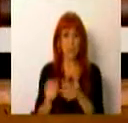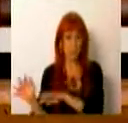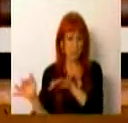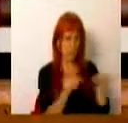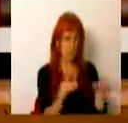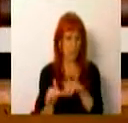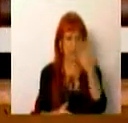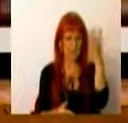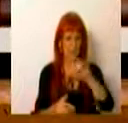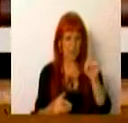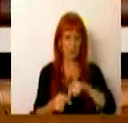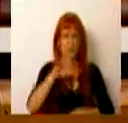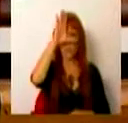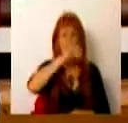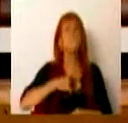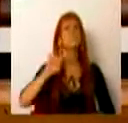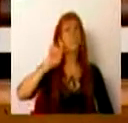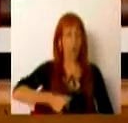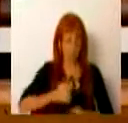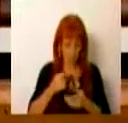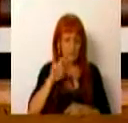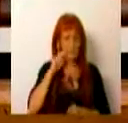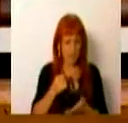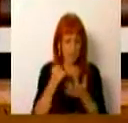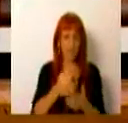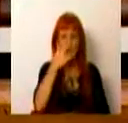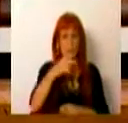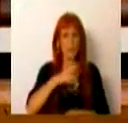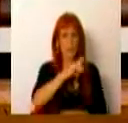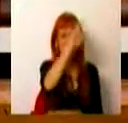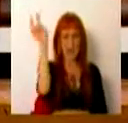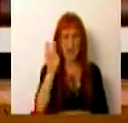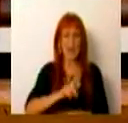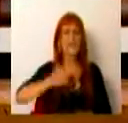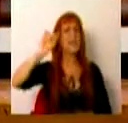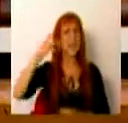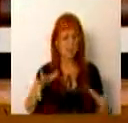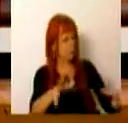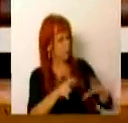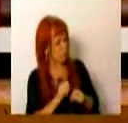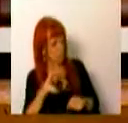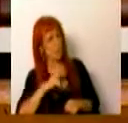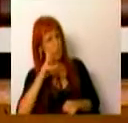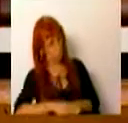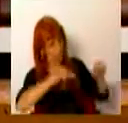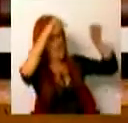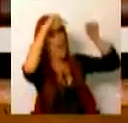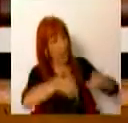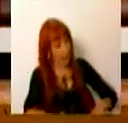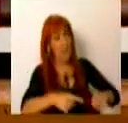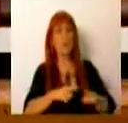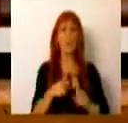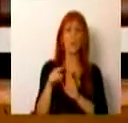Comunidades. O Governo tem sabido defender e apoiar os portugueses na Venezuela e tem sabido acolhê-los em Portugal, e este é